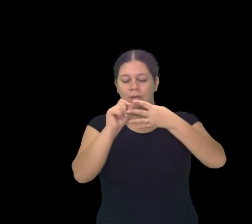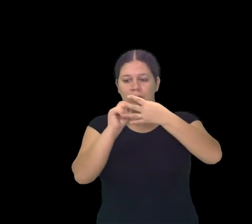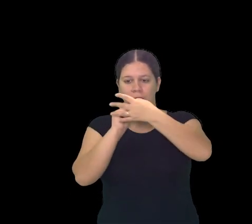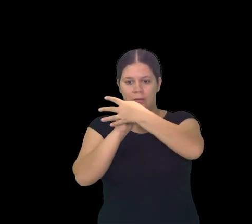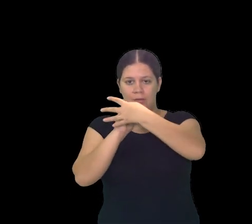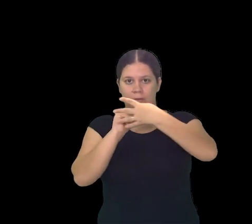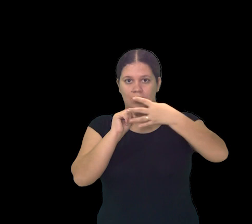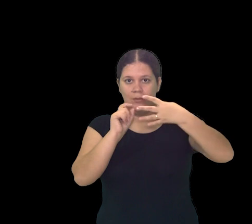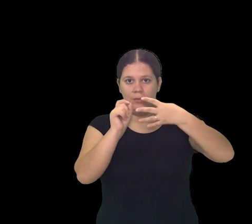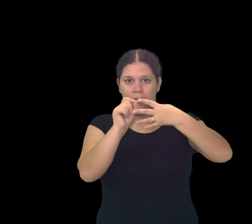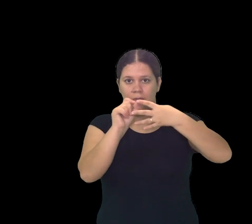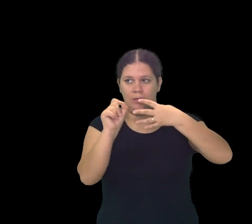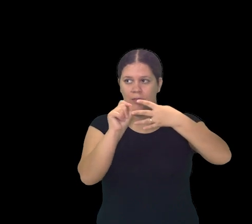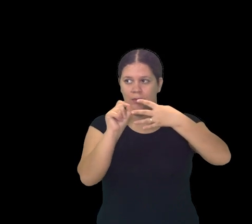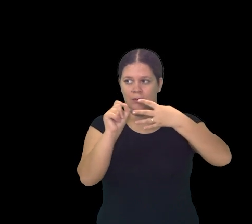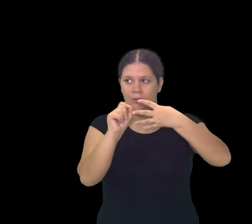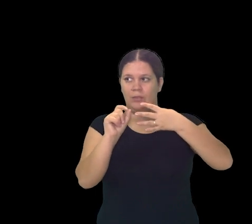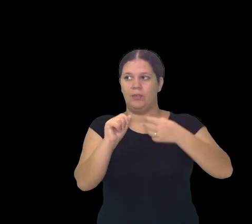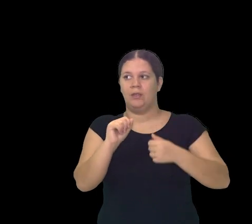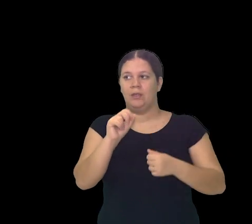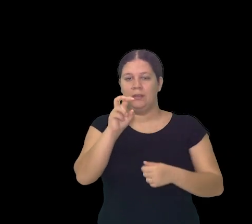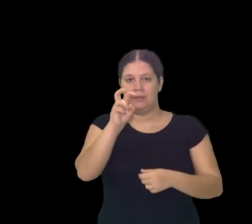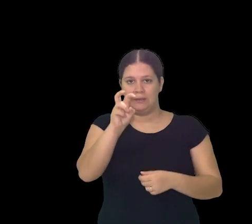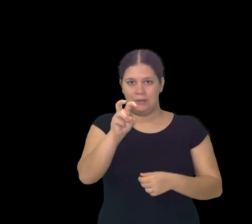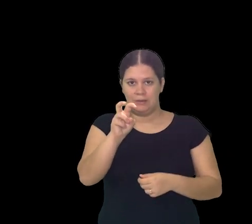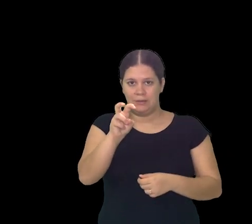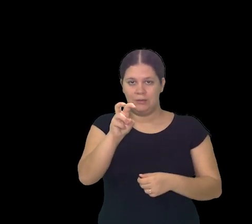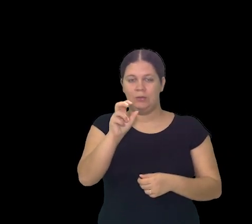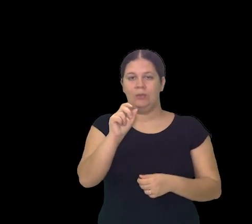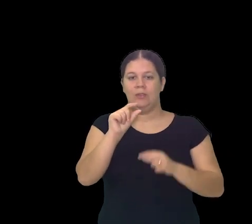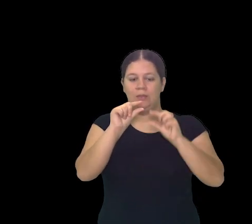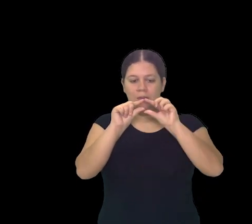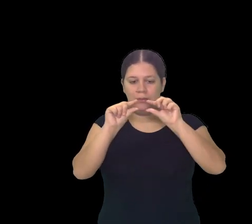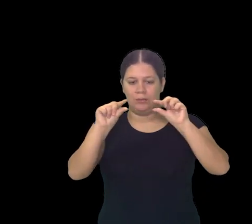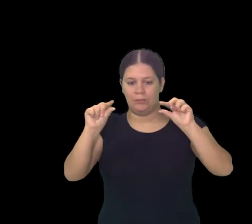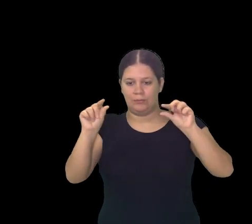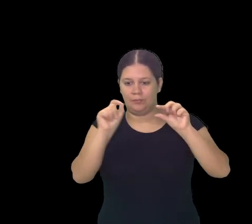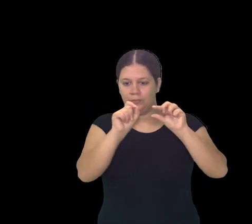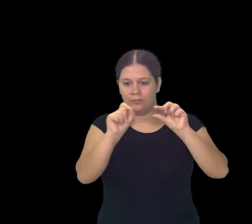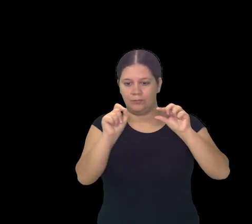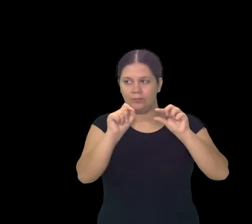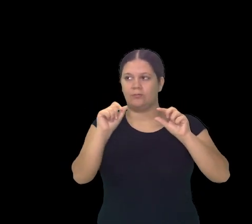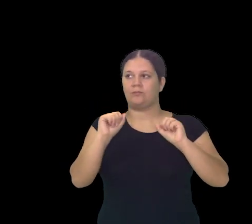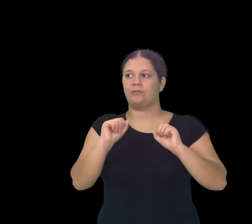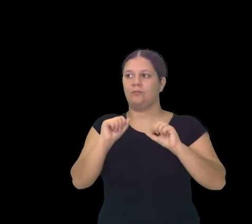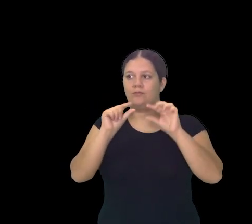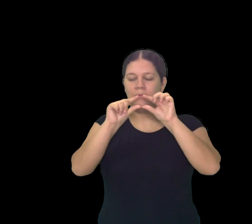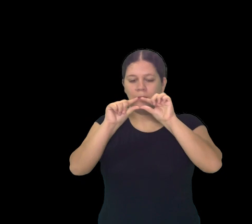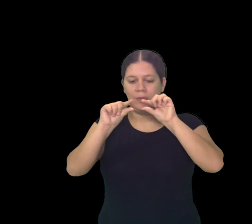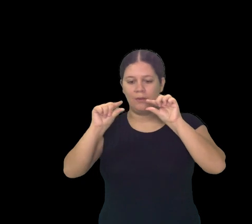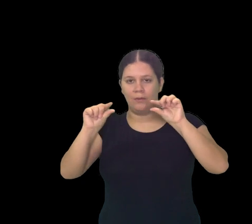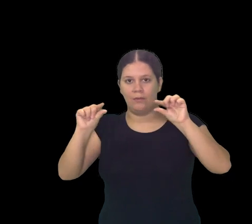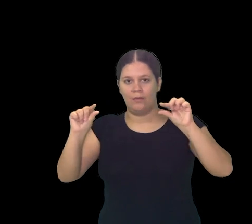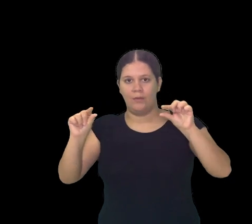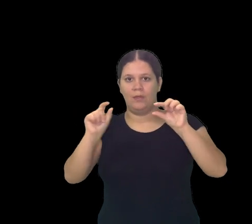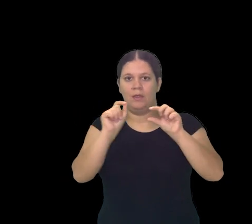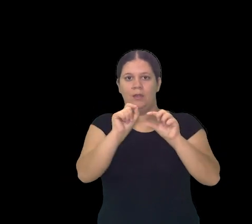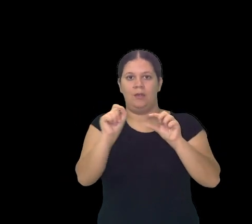Chegamos ao meio do caminho. 4 retângulos, 5 retângulos